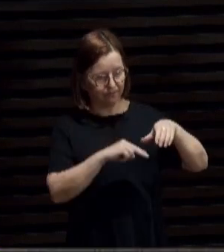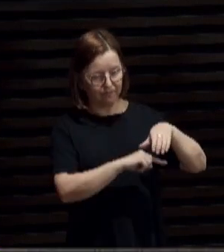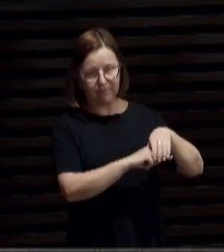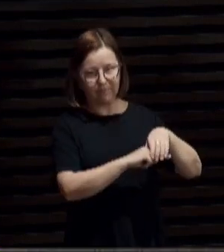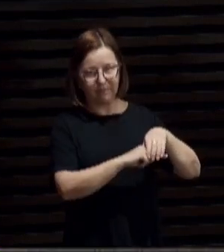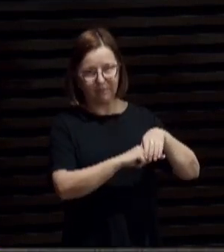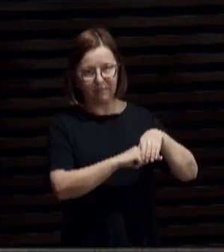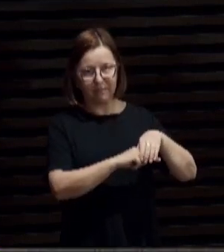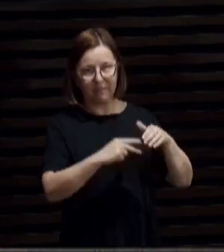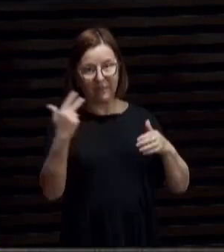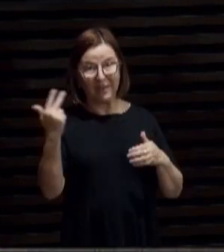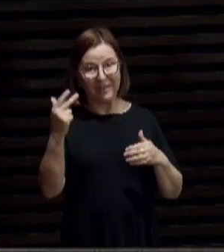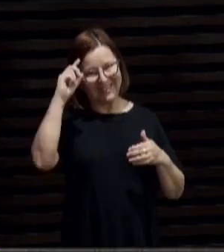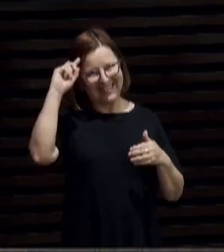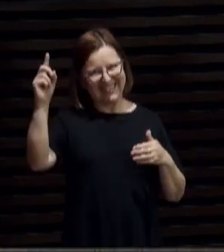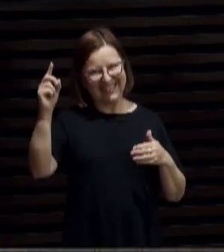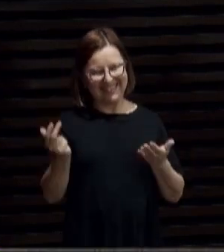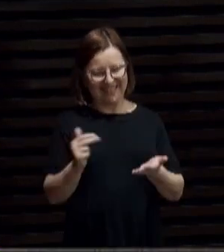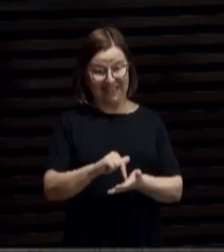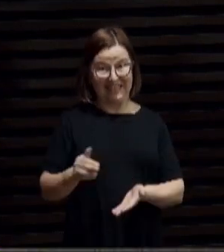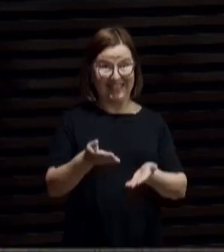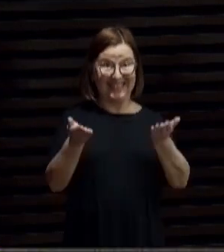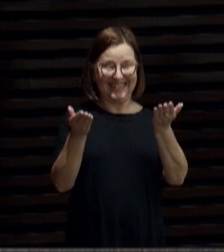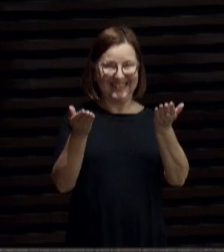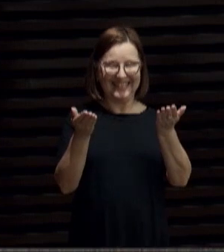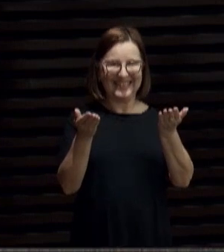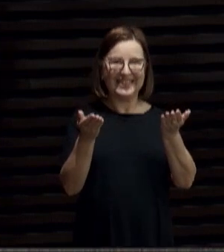e no 3º dia ele ressuscita